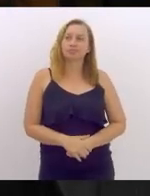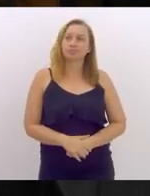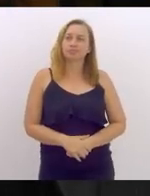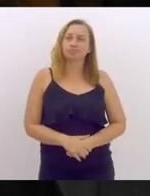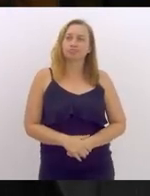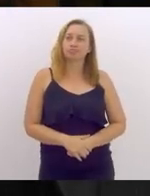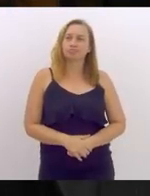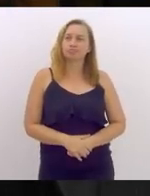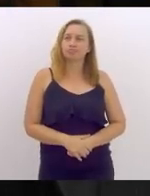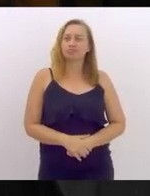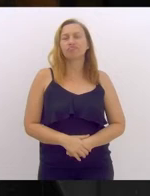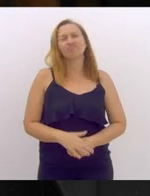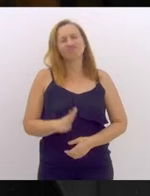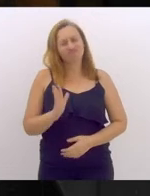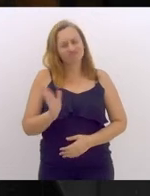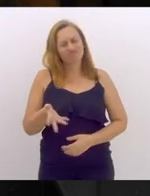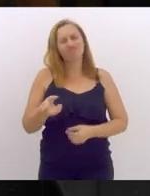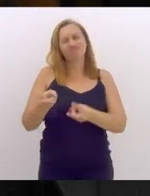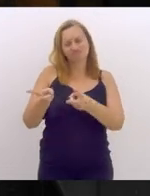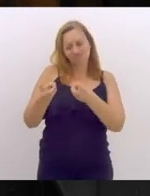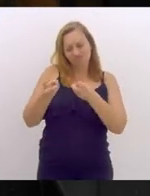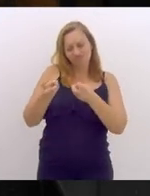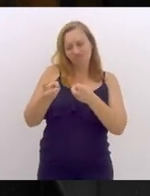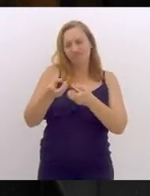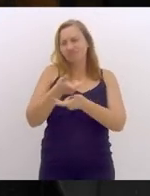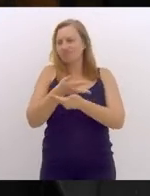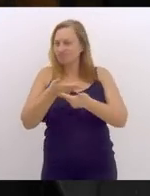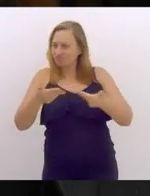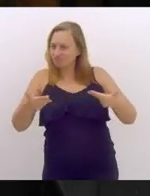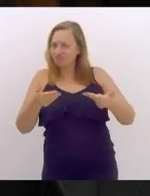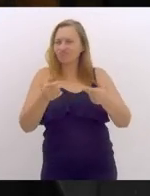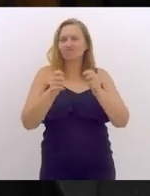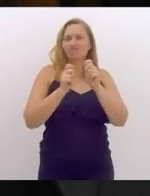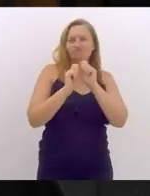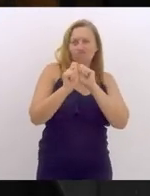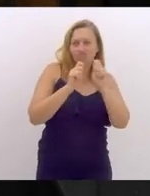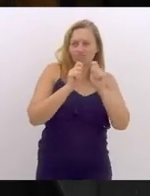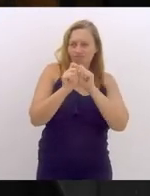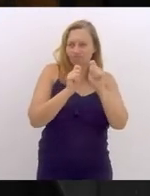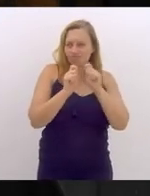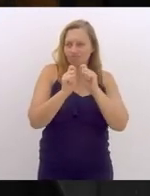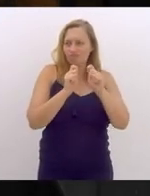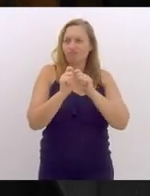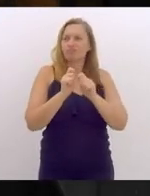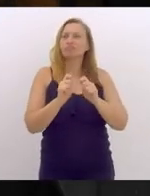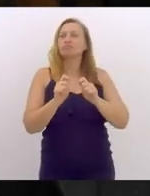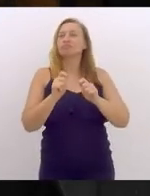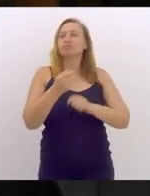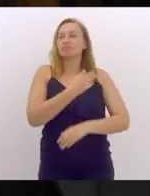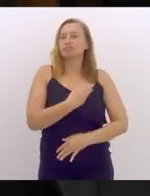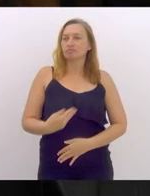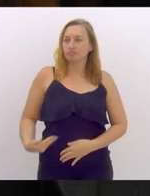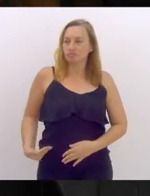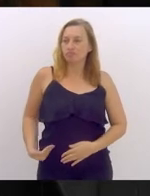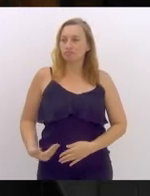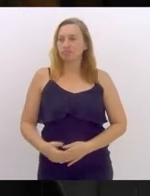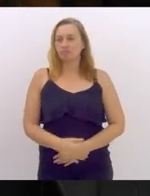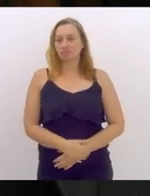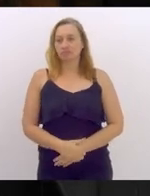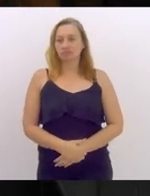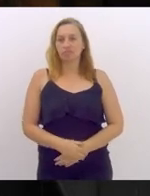já vi e ouvi diversas entrevistas do governador